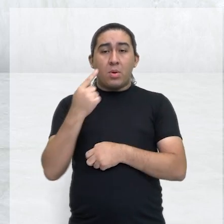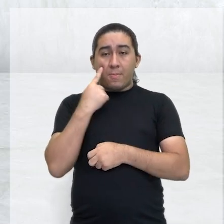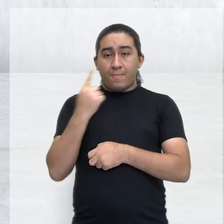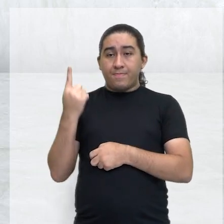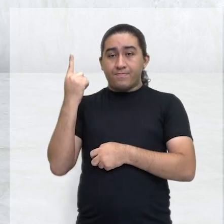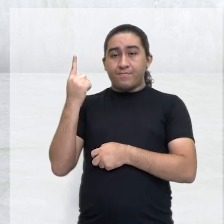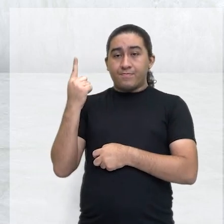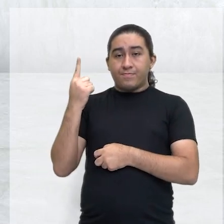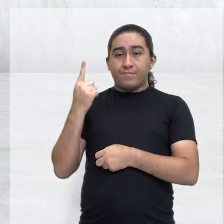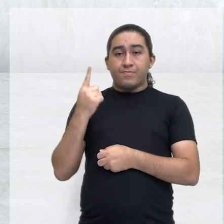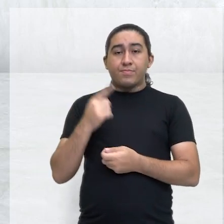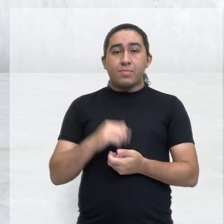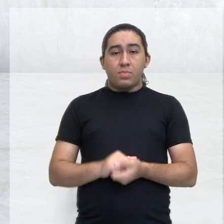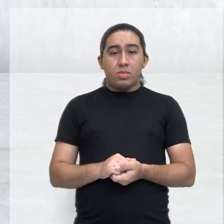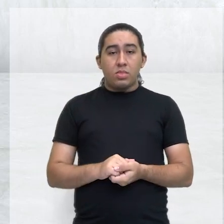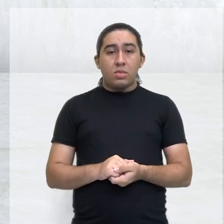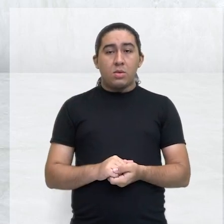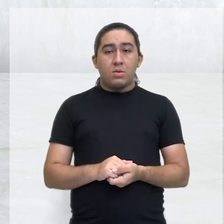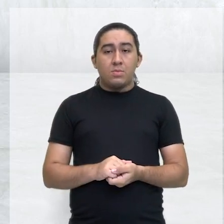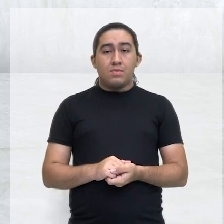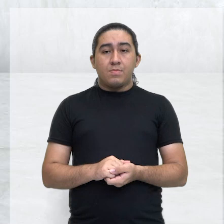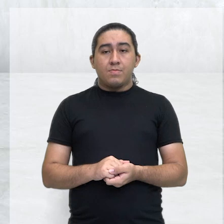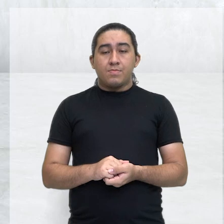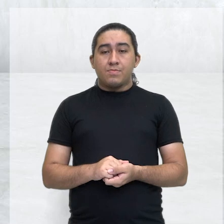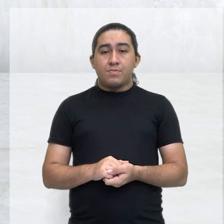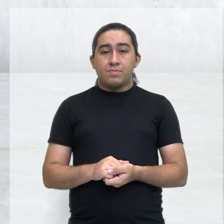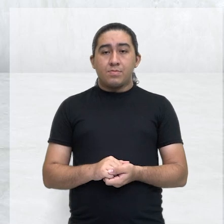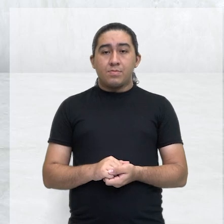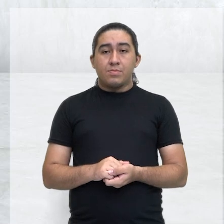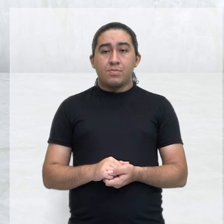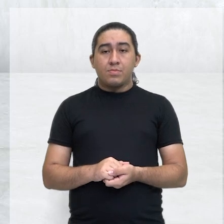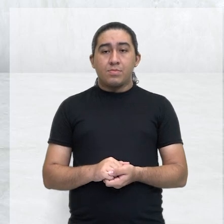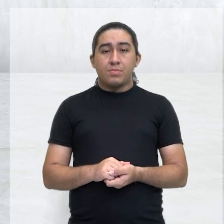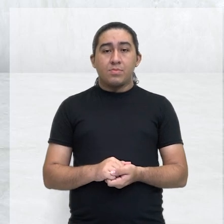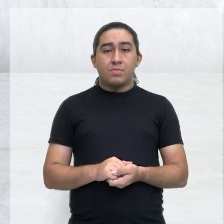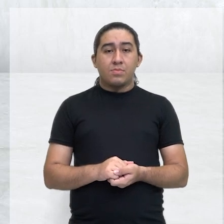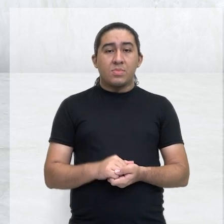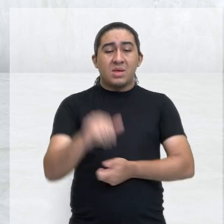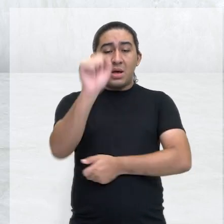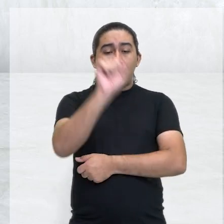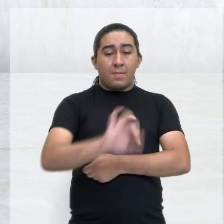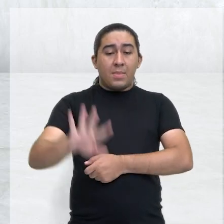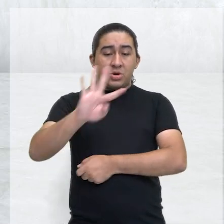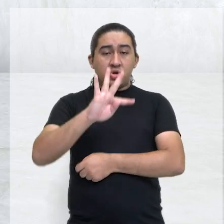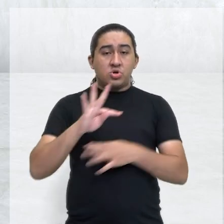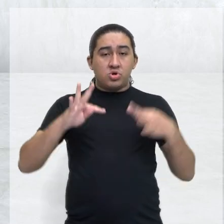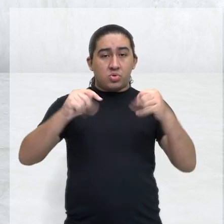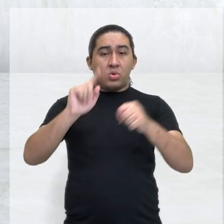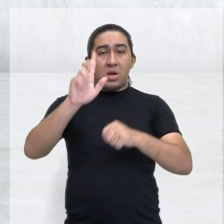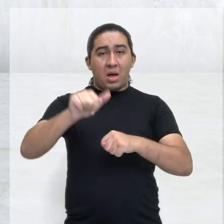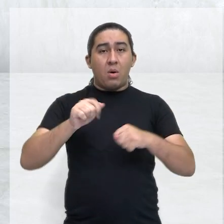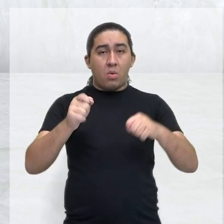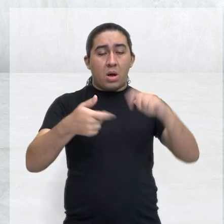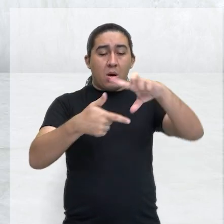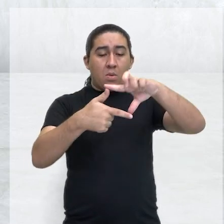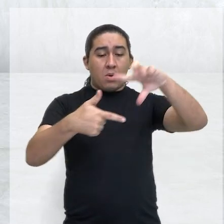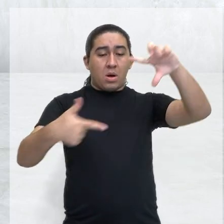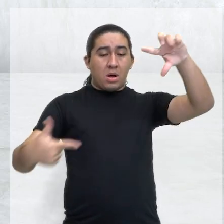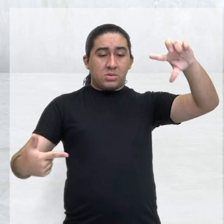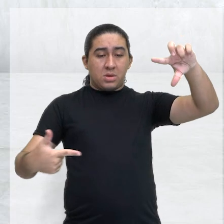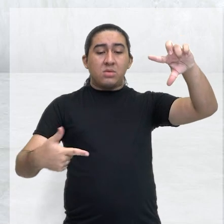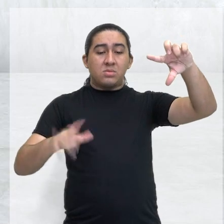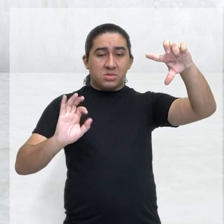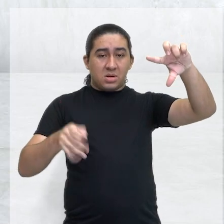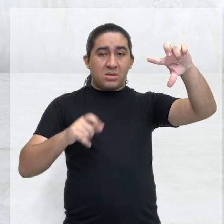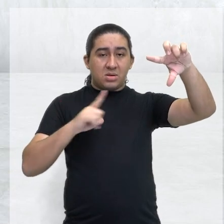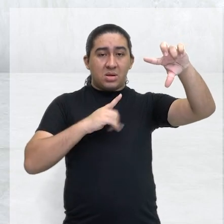esses quadrados, o quadro todo, a tela toda é um quadrado, ela é uma